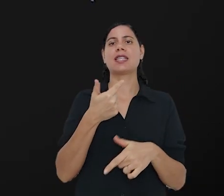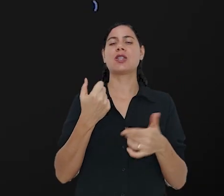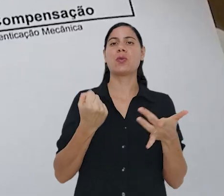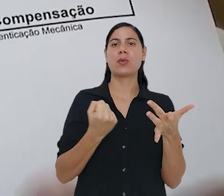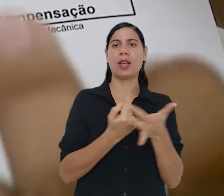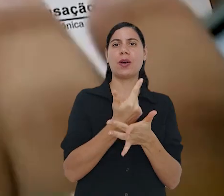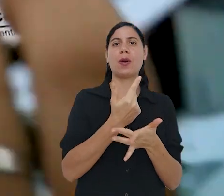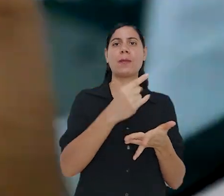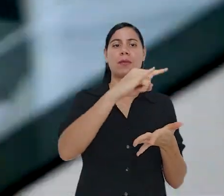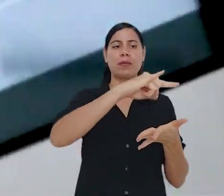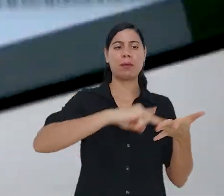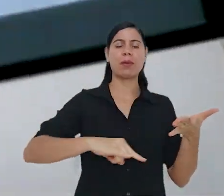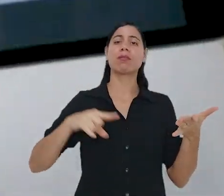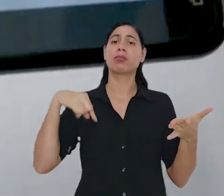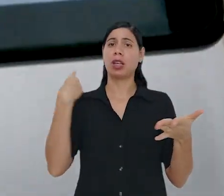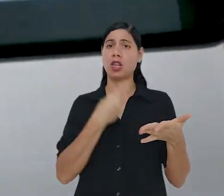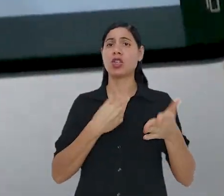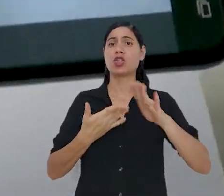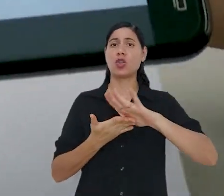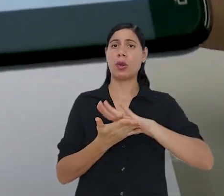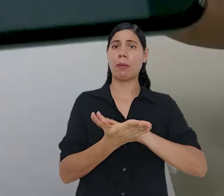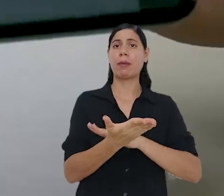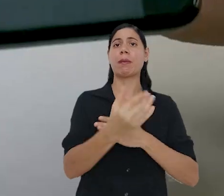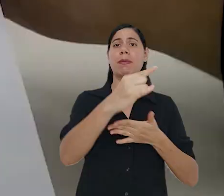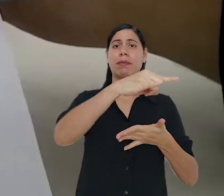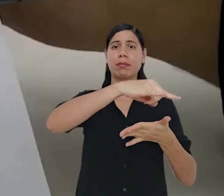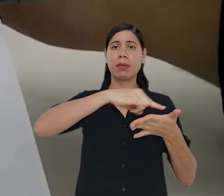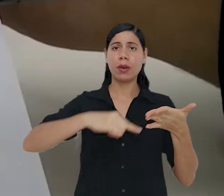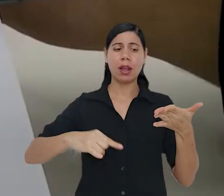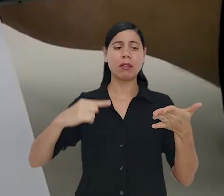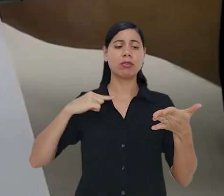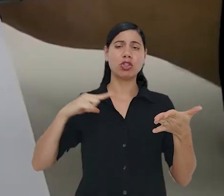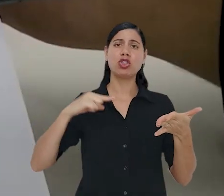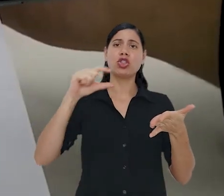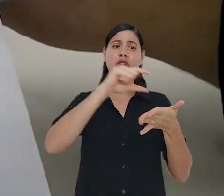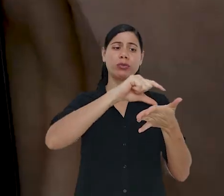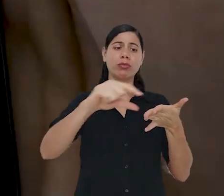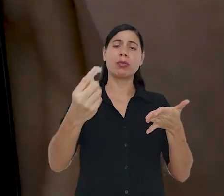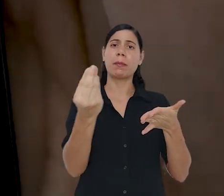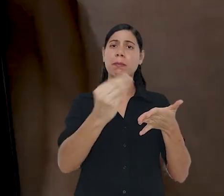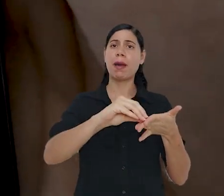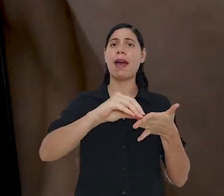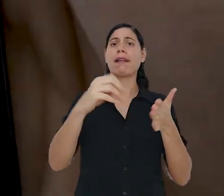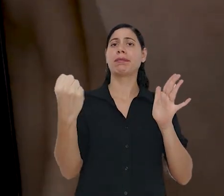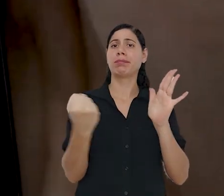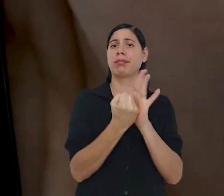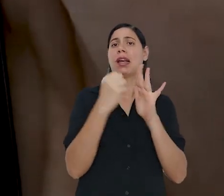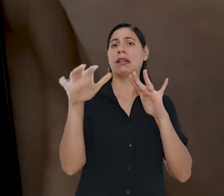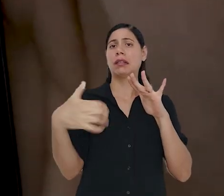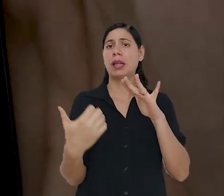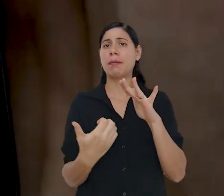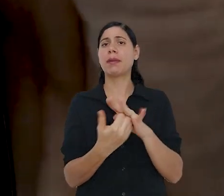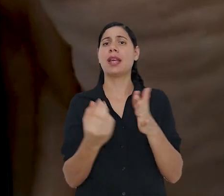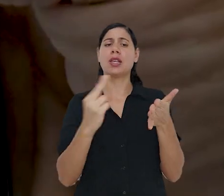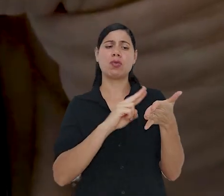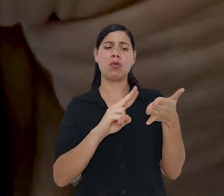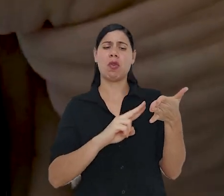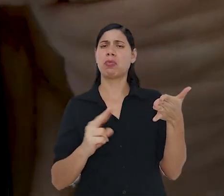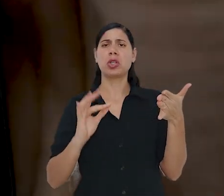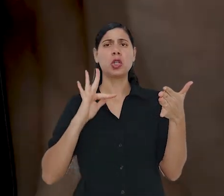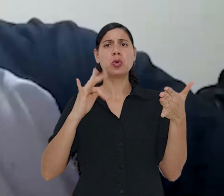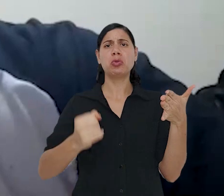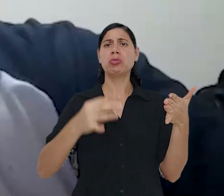boleto. Imprimimos o boleto, no boleto saiu a logomarca dessa empresa, o nome certinho, tudo bonitinho, o valor, tudo